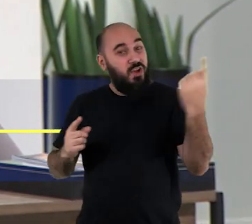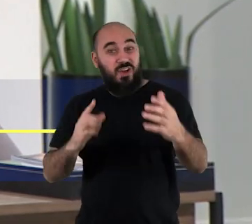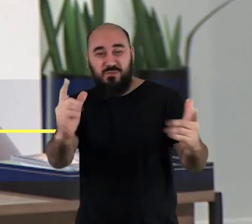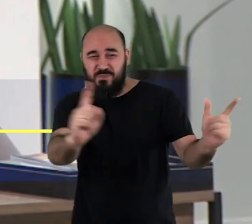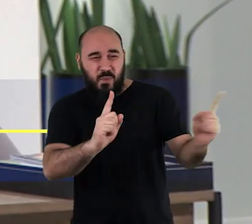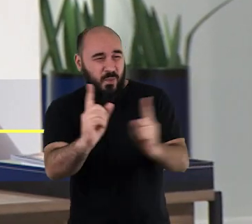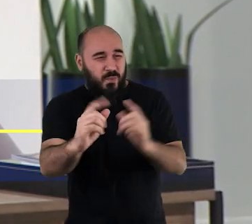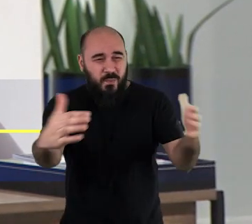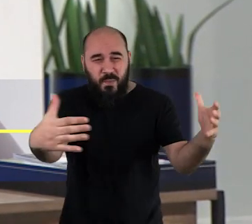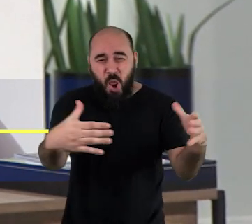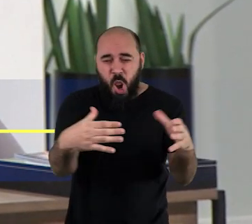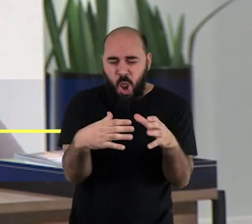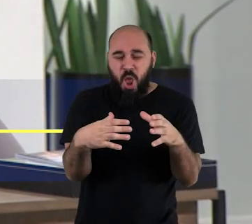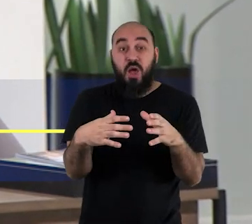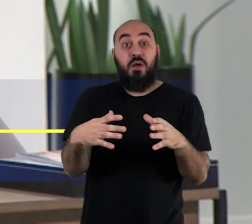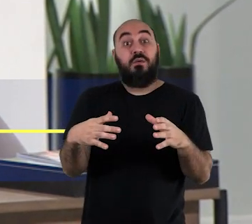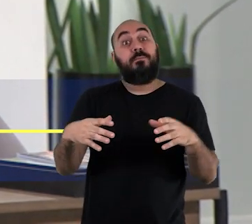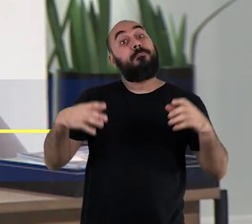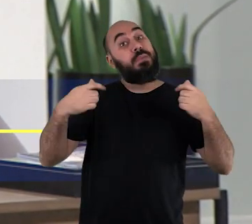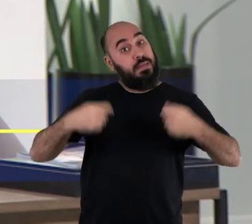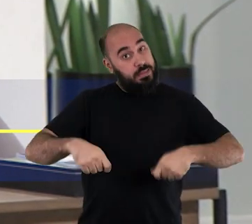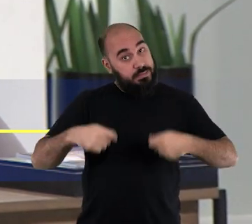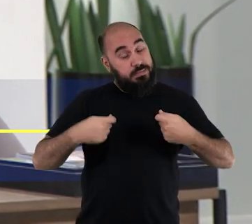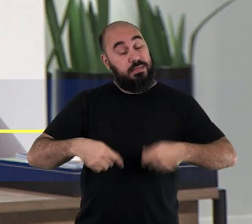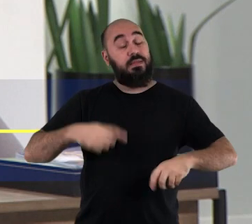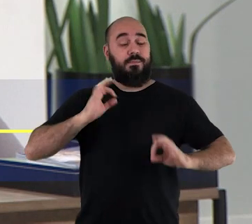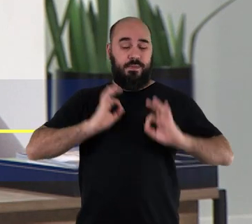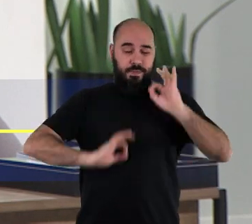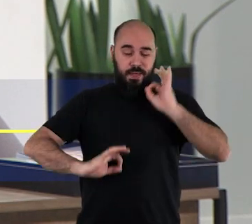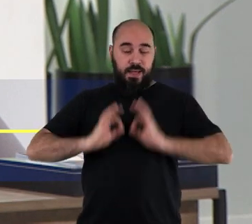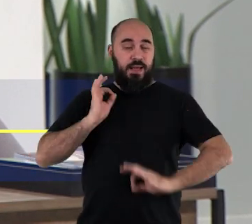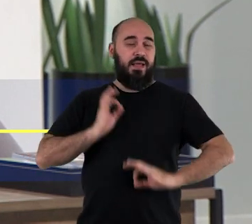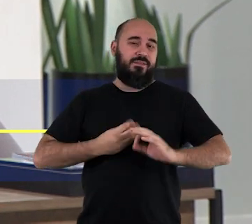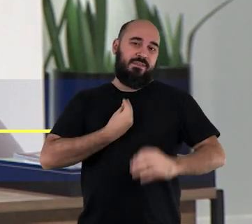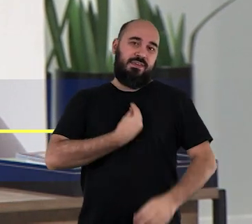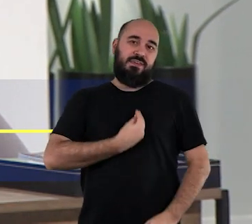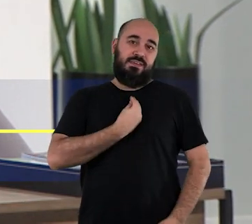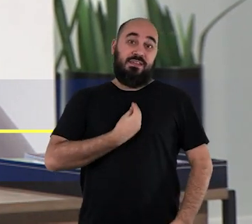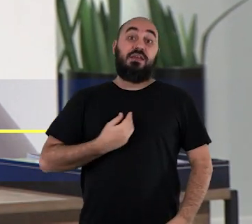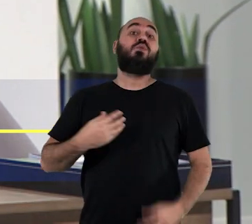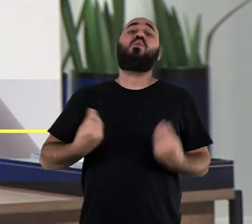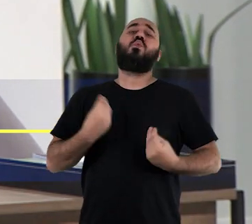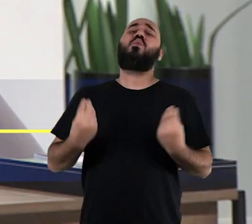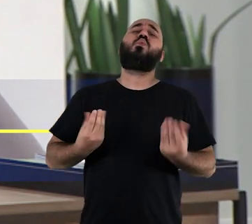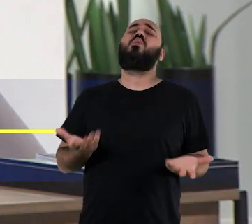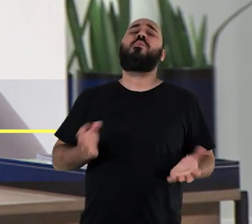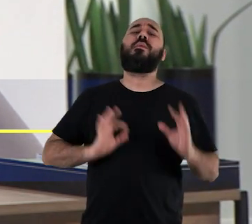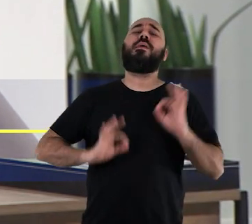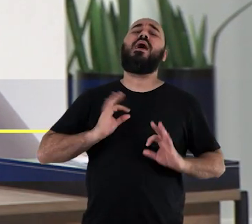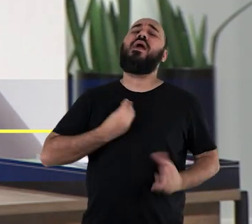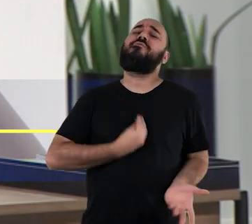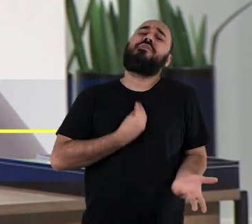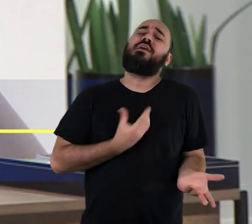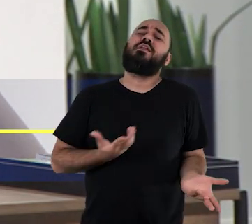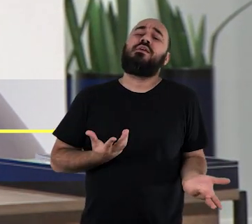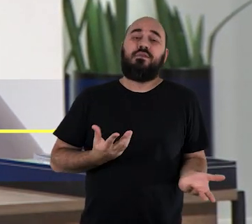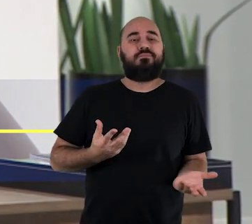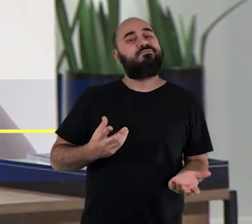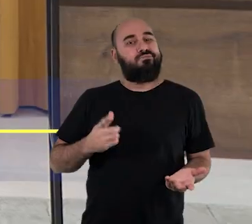preparemos, e nós nos preparamos para o encontro com o Senhor quando nós vivemos dia a dia com